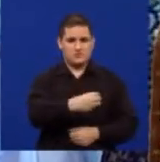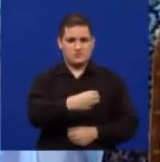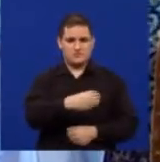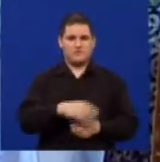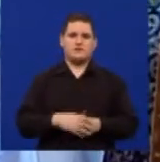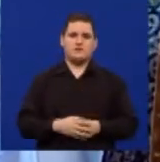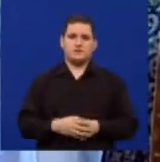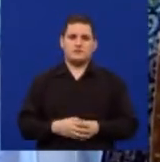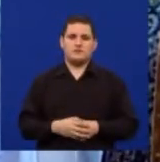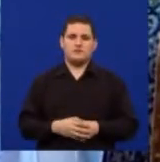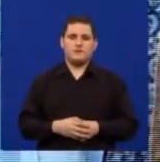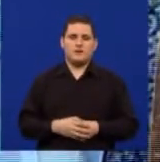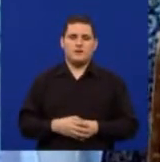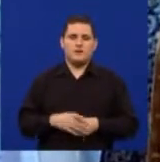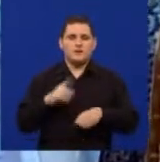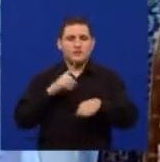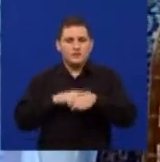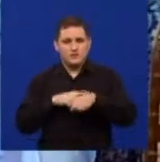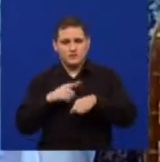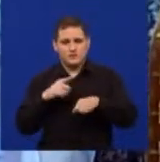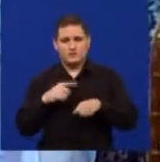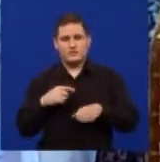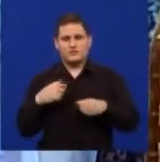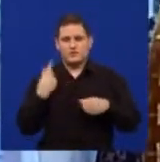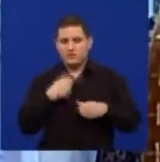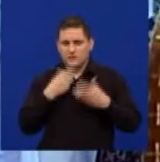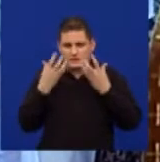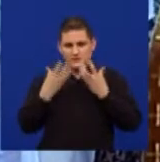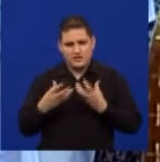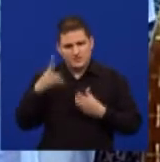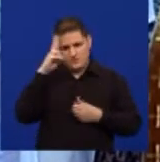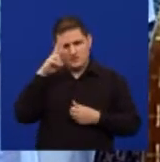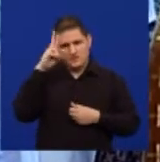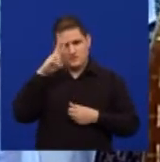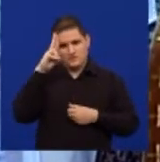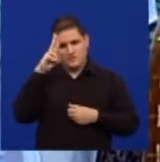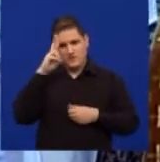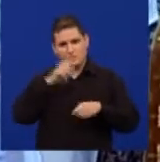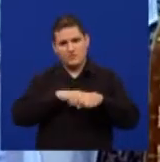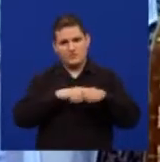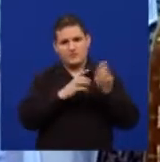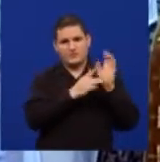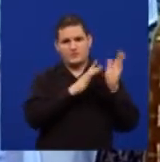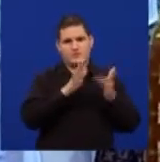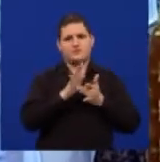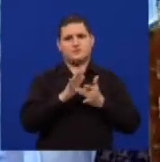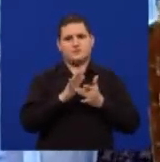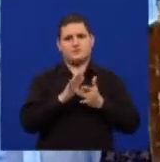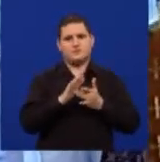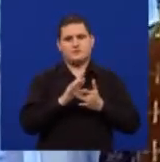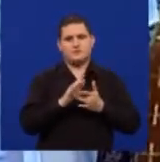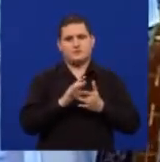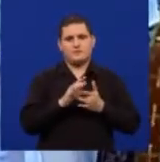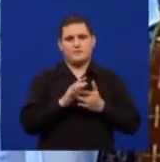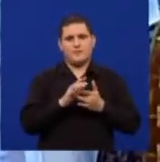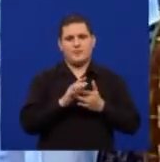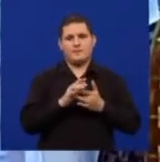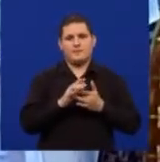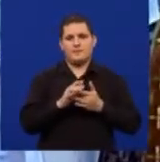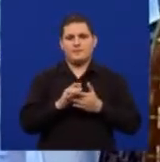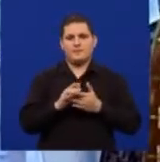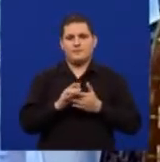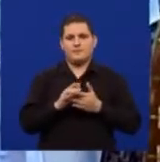este ato de Jesus na cruz redentor, e neste momento em que o seu pastor nos deixa, que Jesus próprio